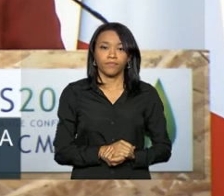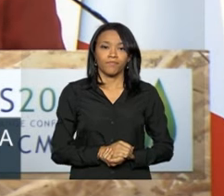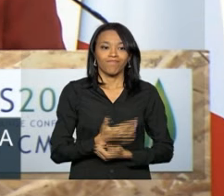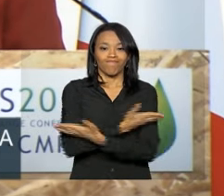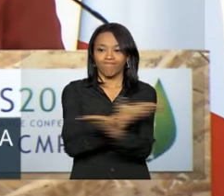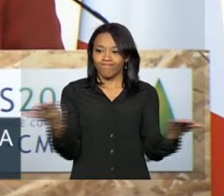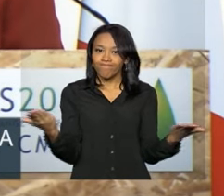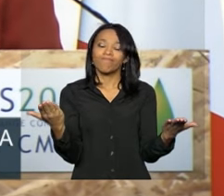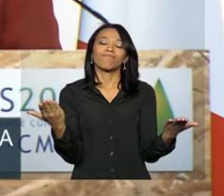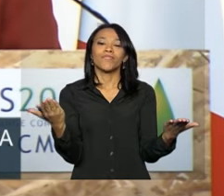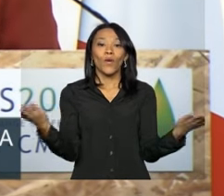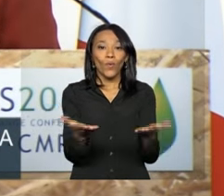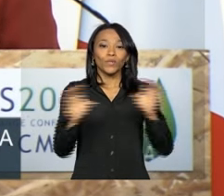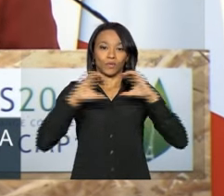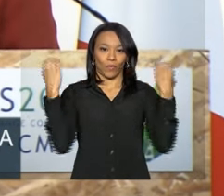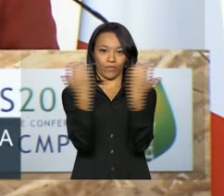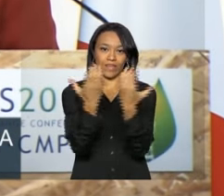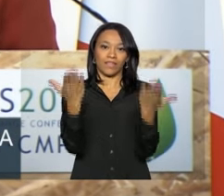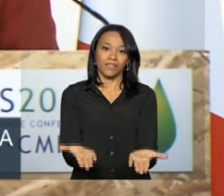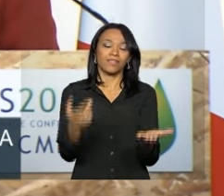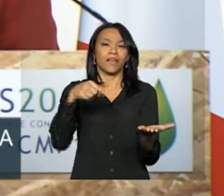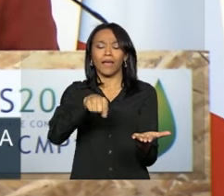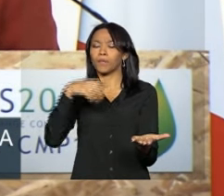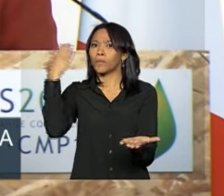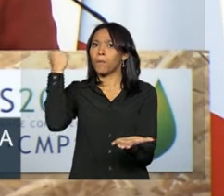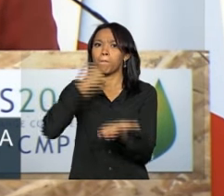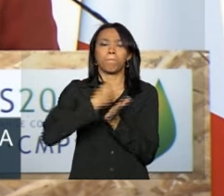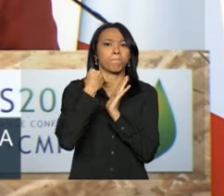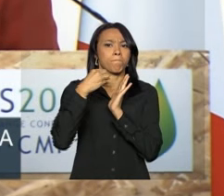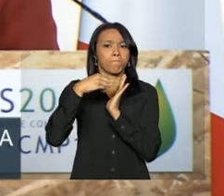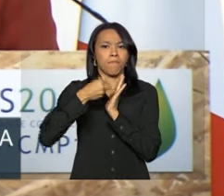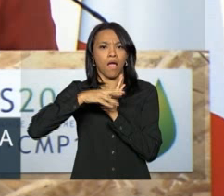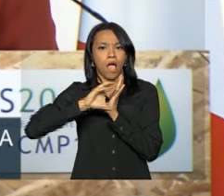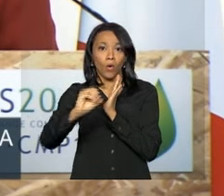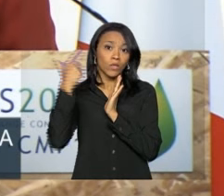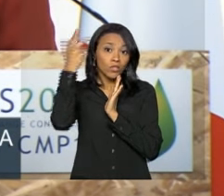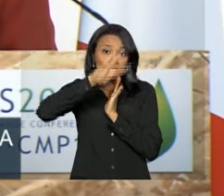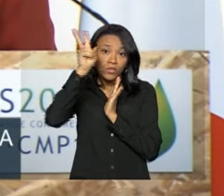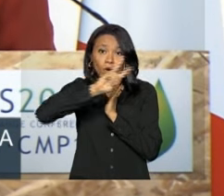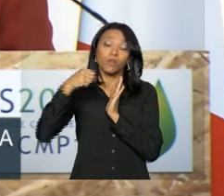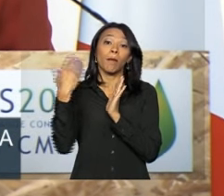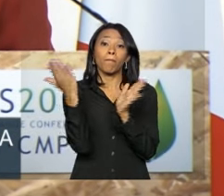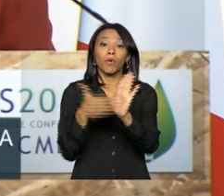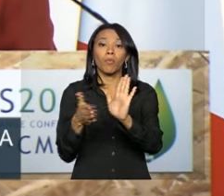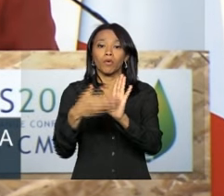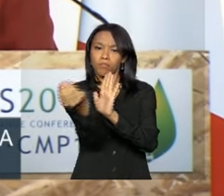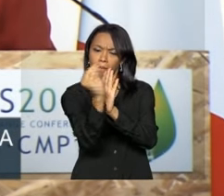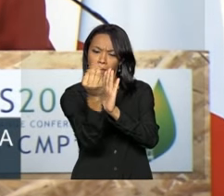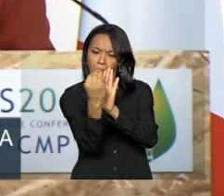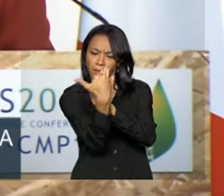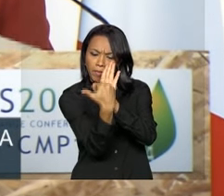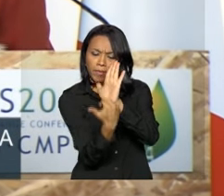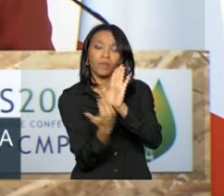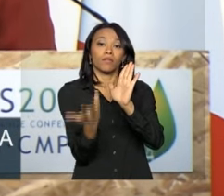Senhoras e senhores, a COP21, estou segura, representará um marco histórico na construção do que é proposto na Agenda 2030, um